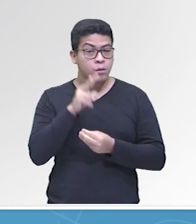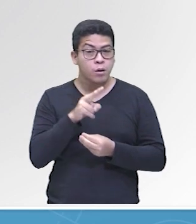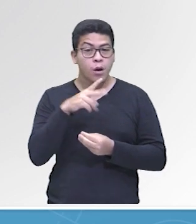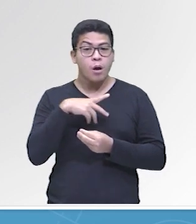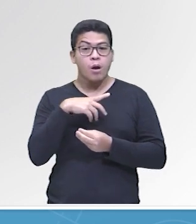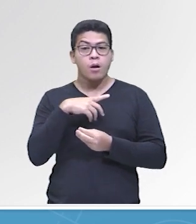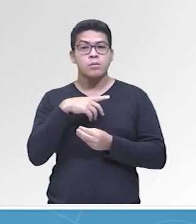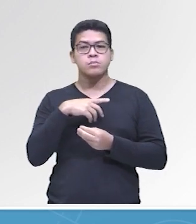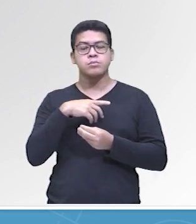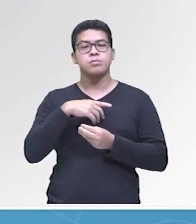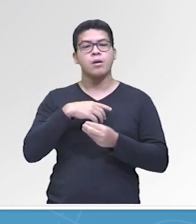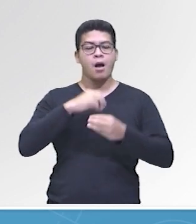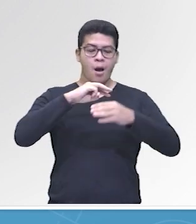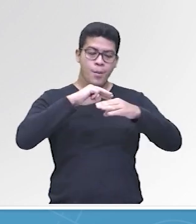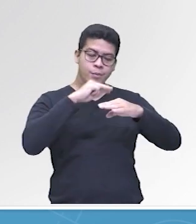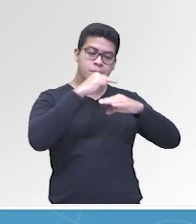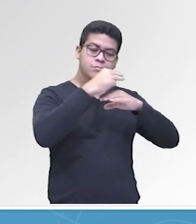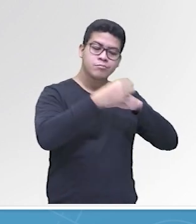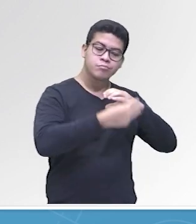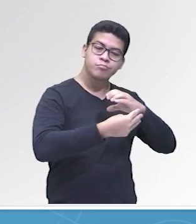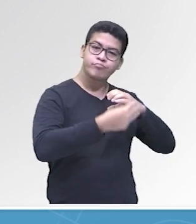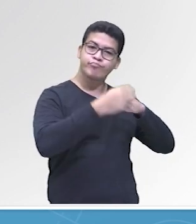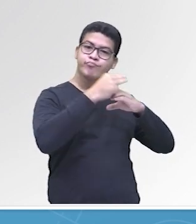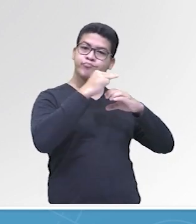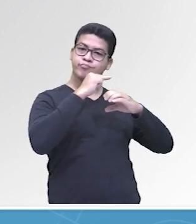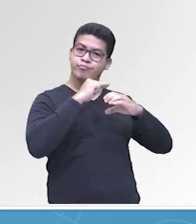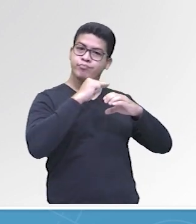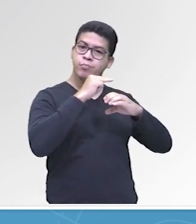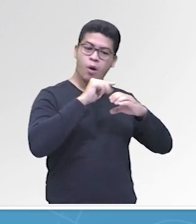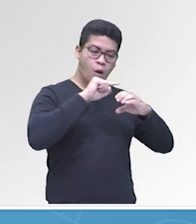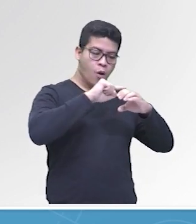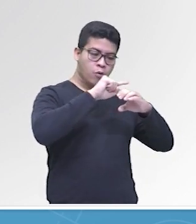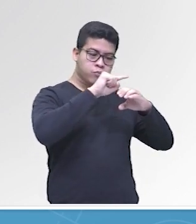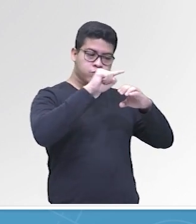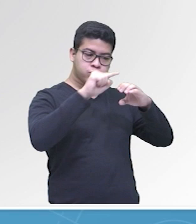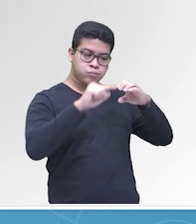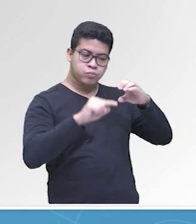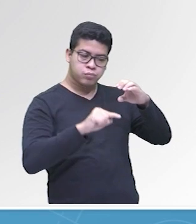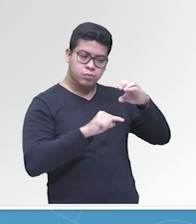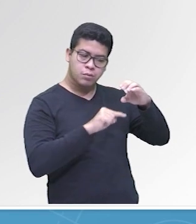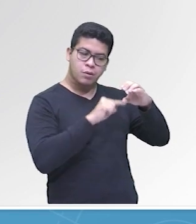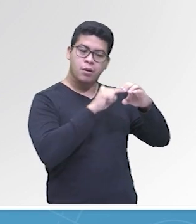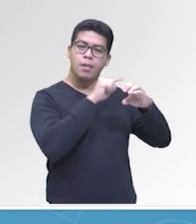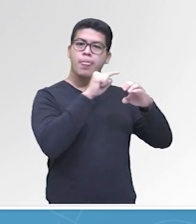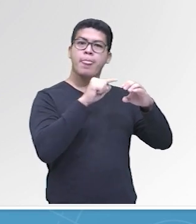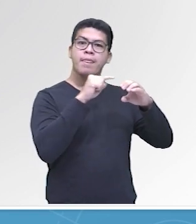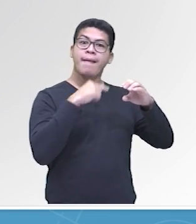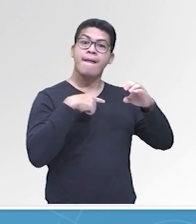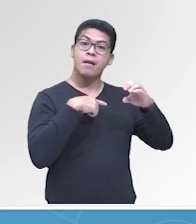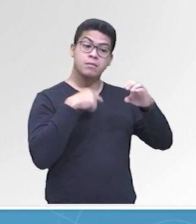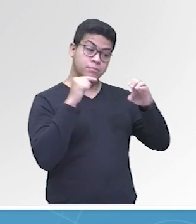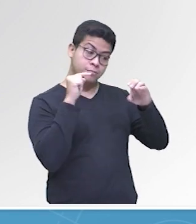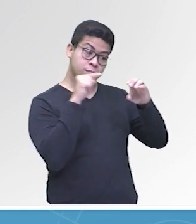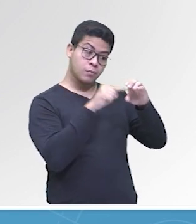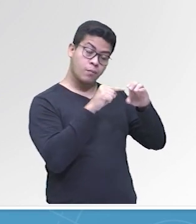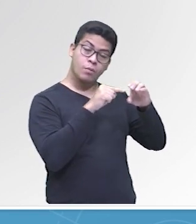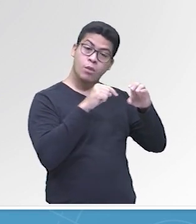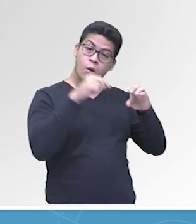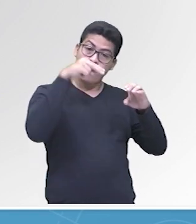membrana plasmática, né, circulando toda a célula. Você vai ter núcleo